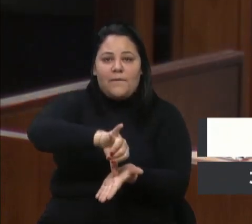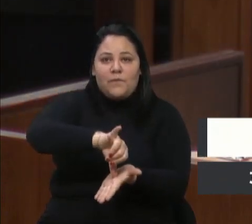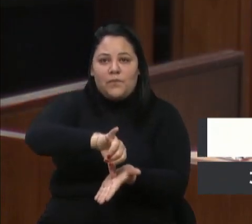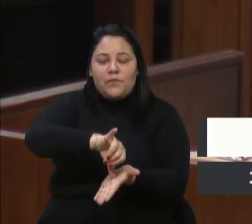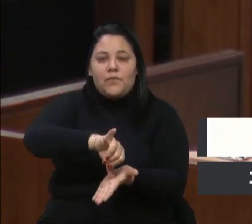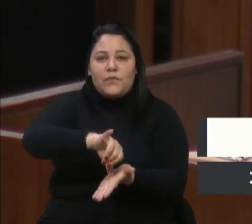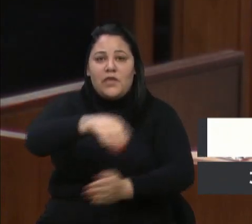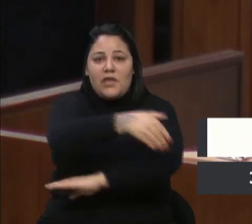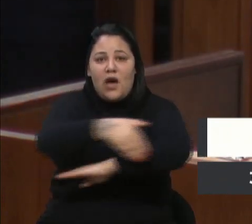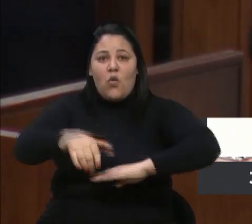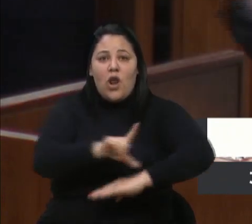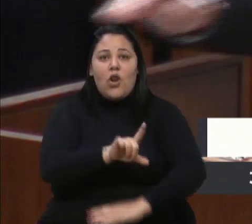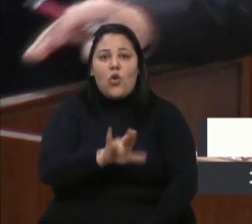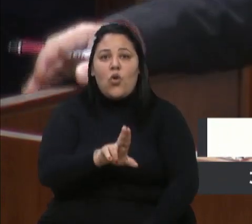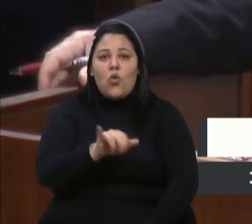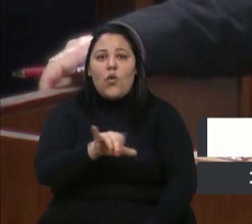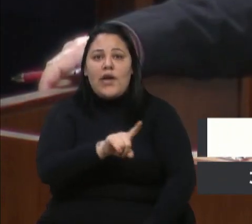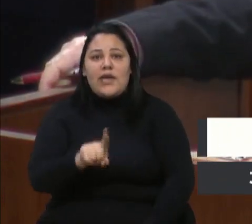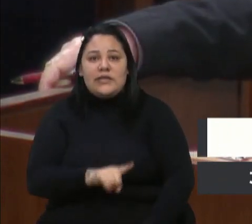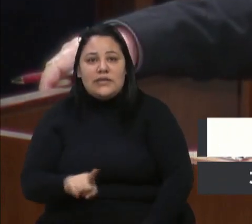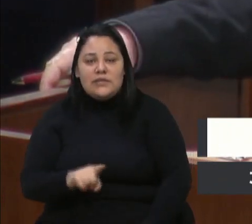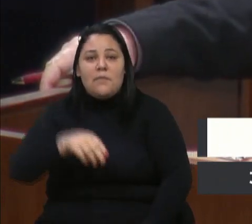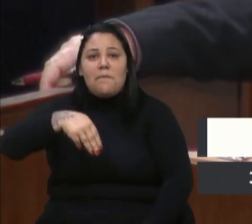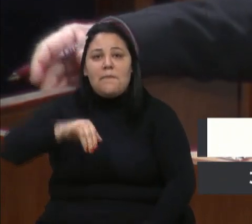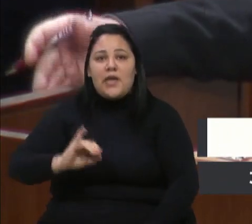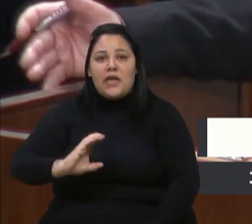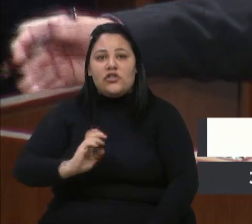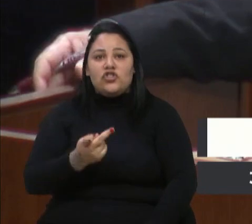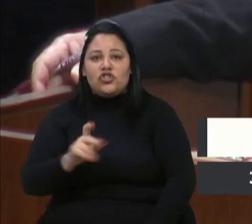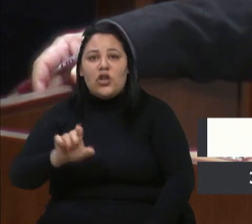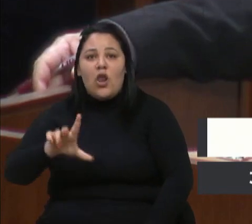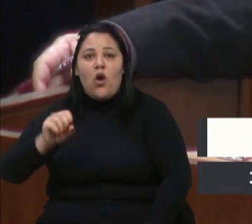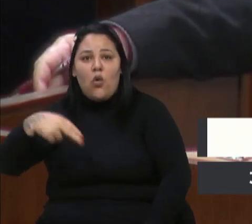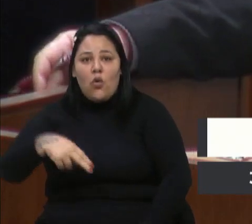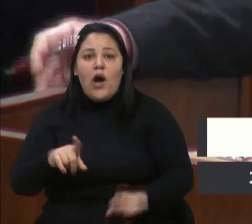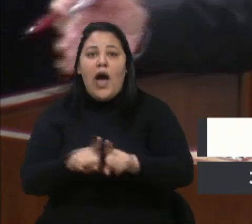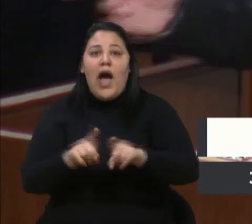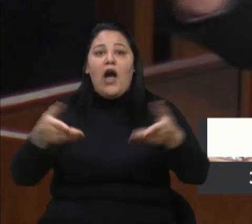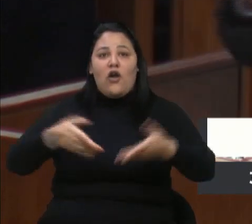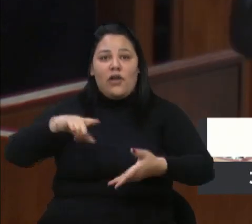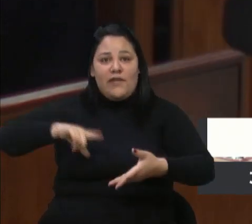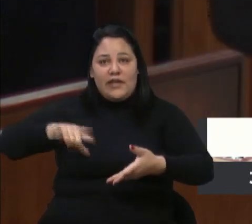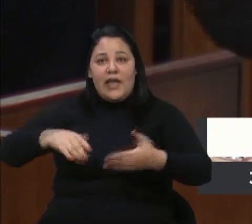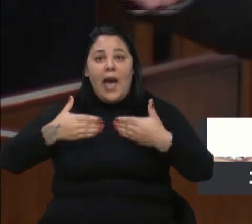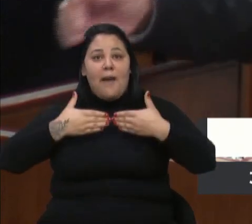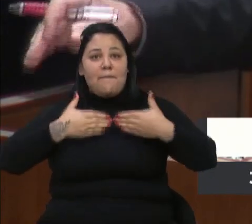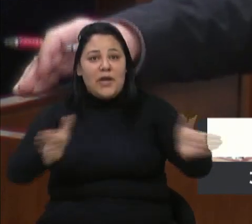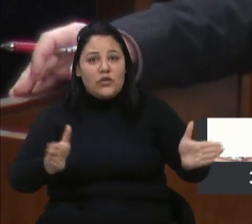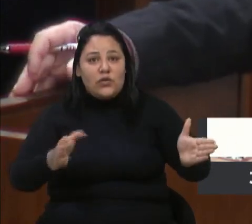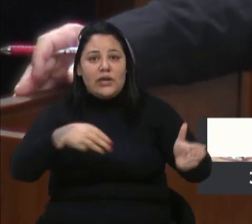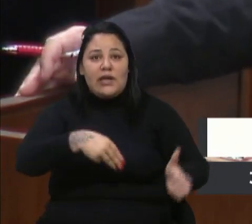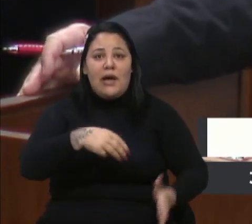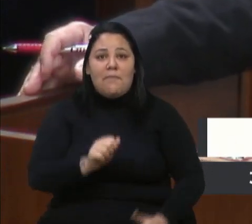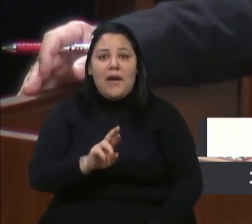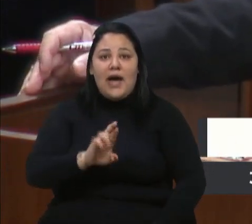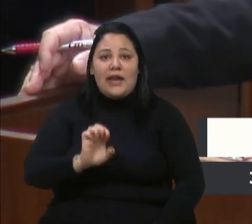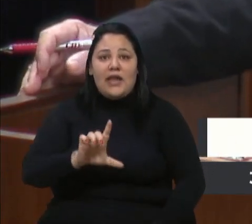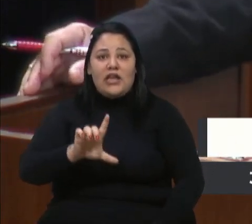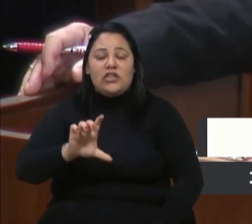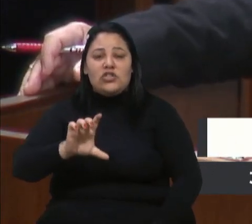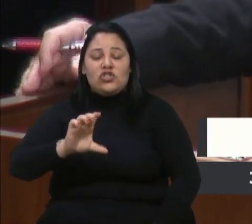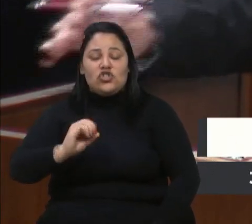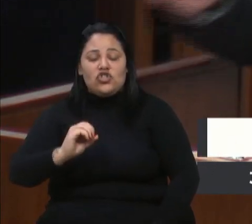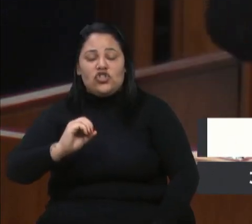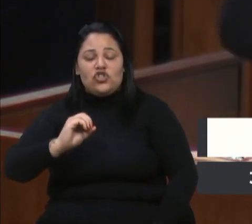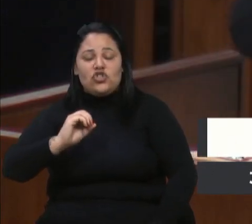bem, nós vamos ter a abertura da Marechal Floriano, que vai ligar até o trevo da Avenida Rossetti, que é de extrema